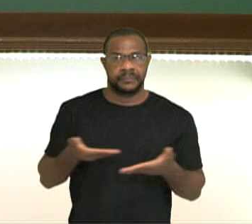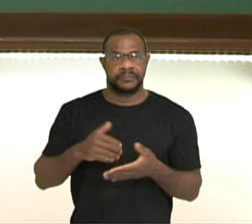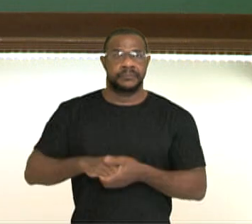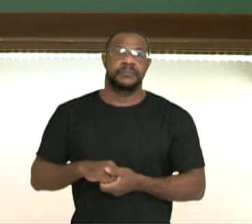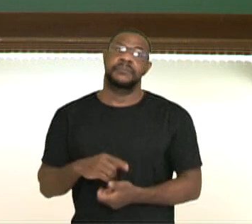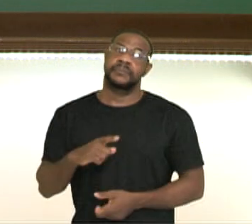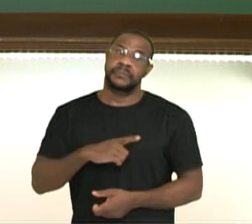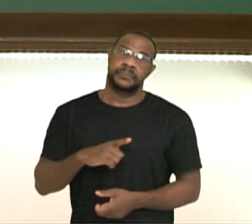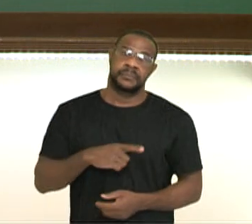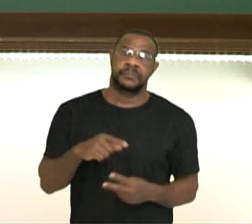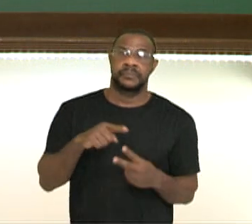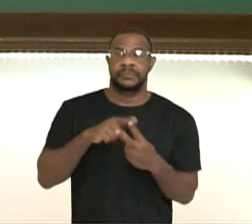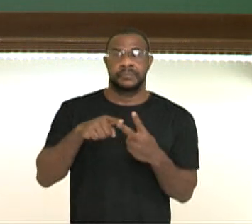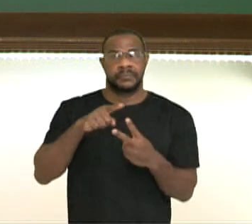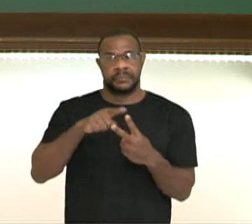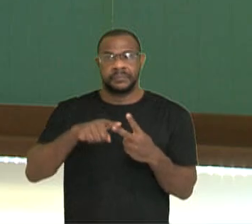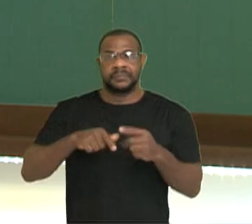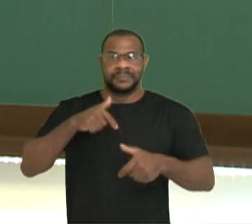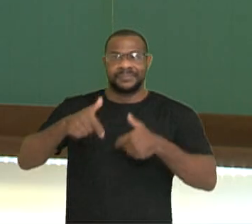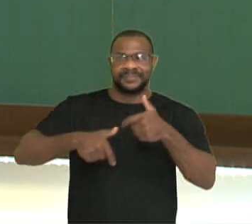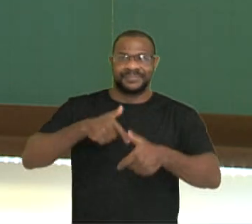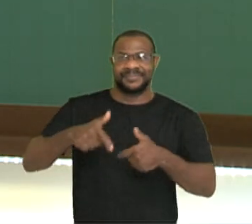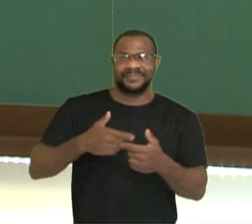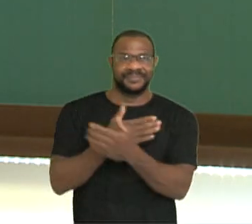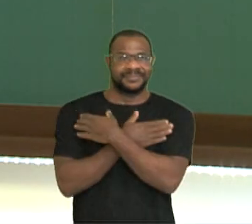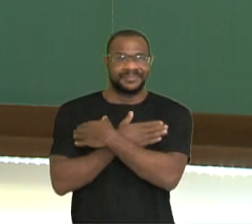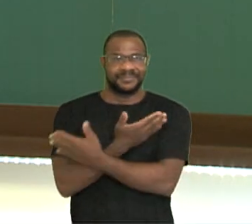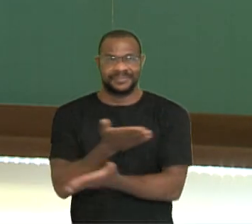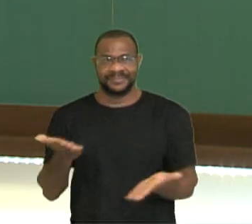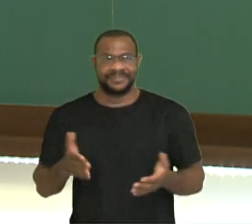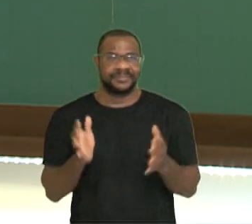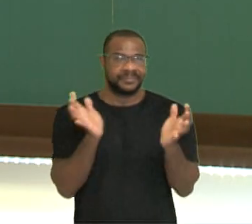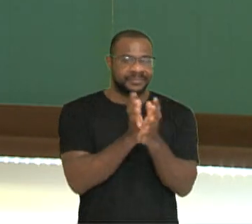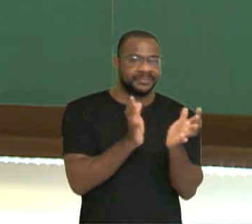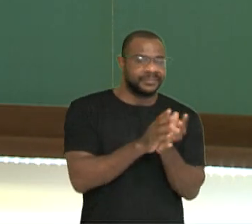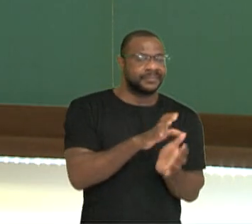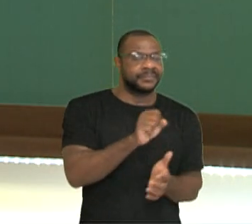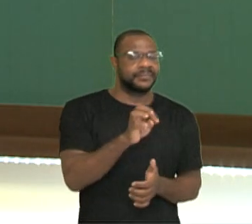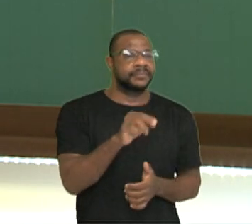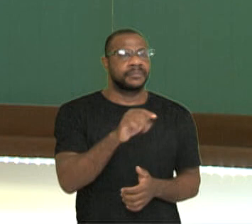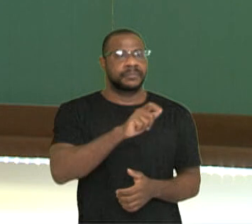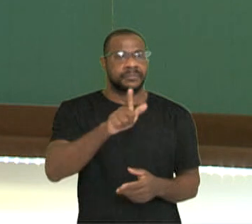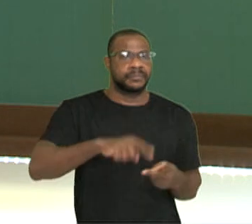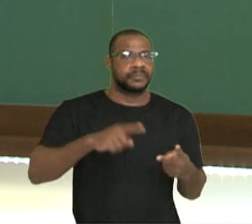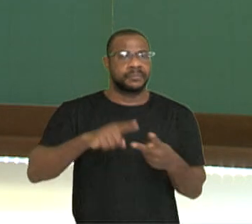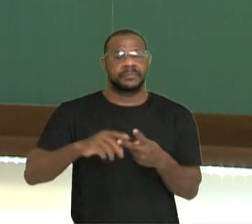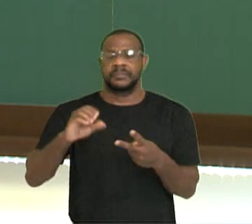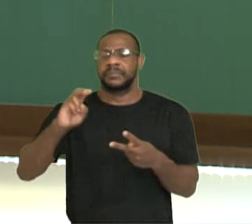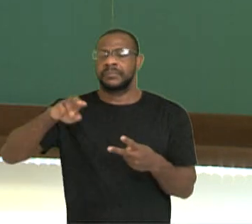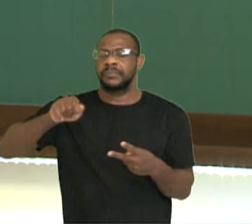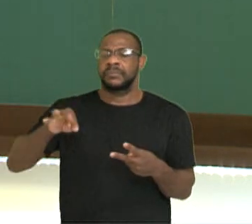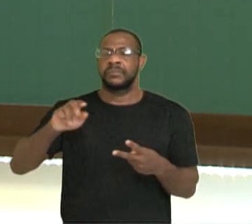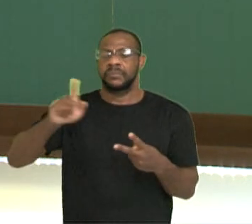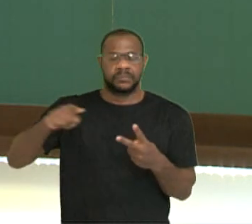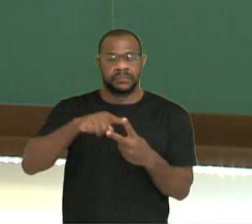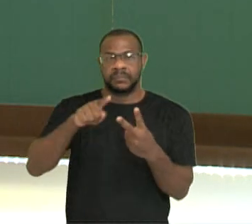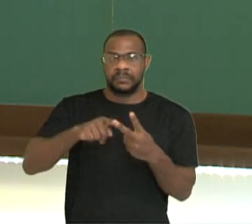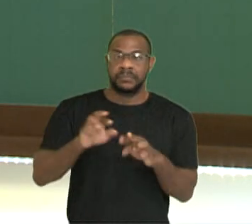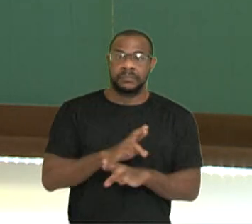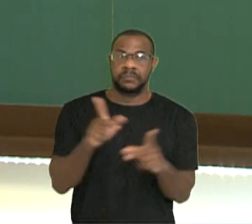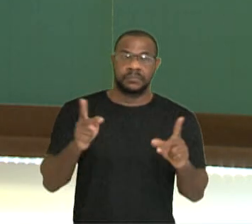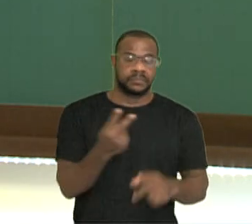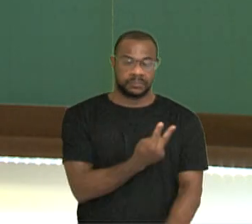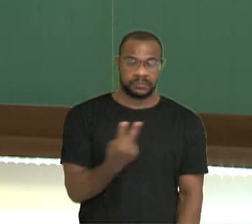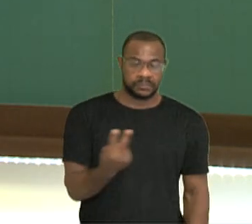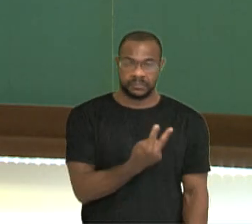Temos dois tipos de desemprego, o conjuntural e o estrutural. Estabelecer a diferença entre eles